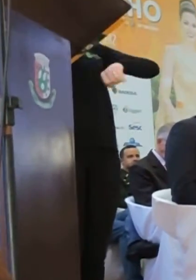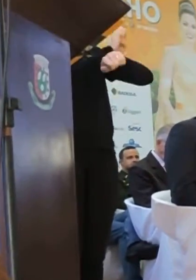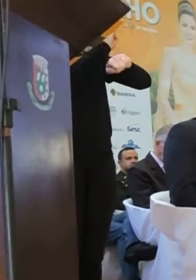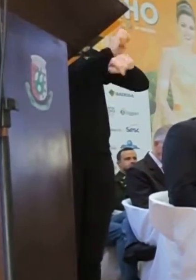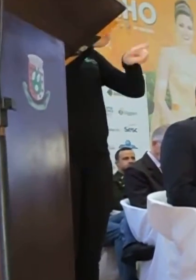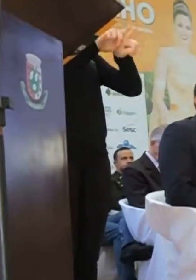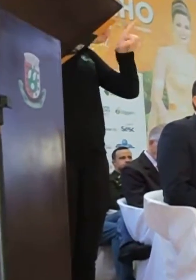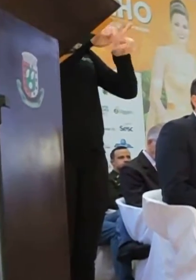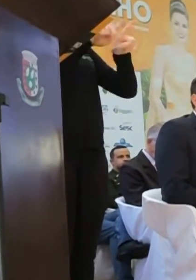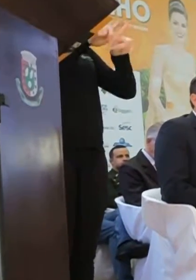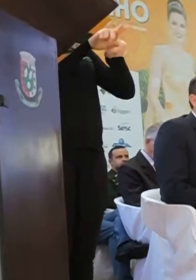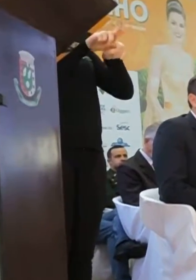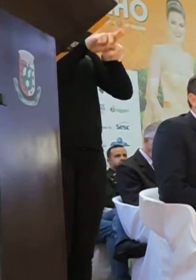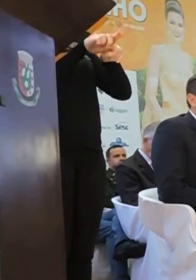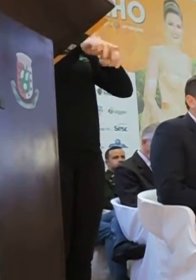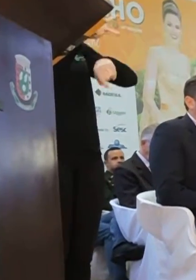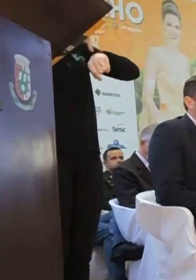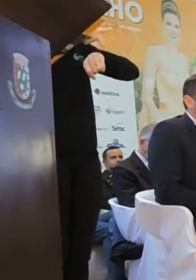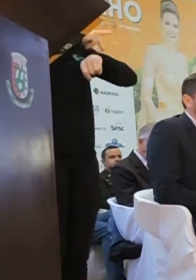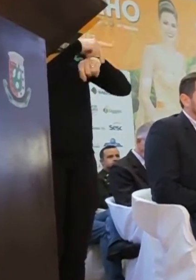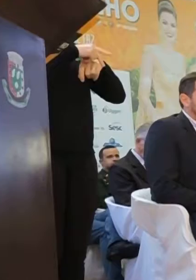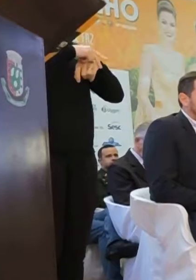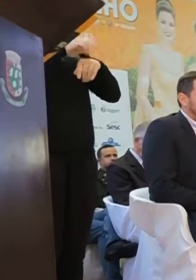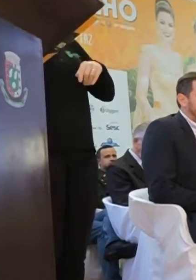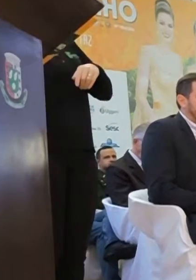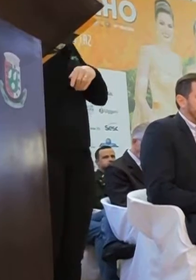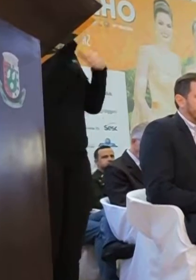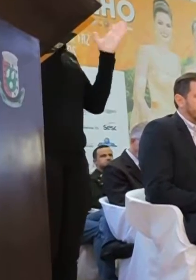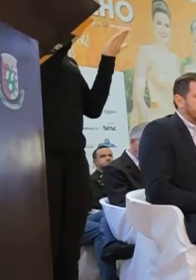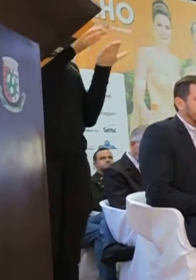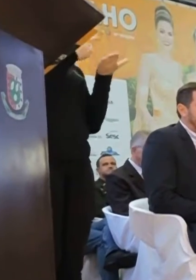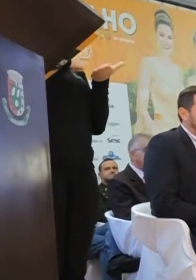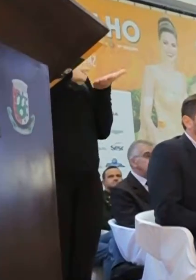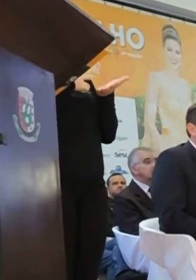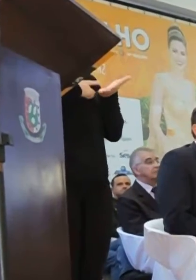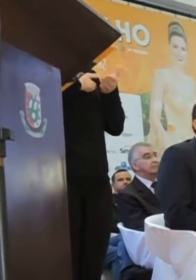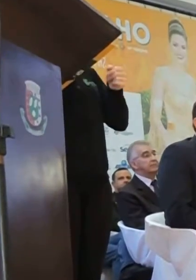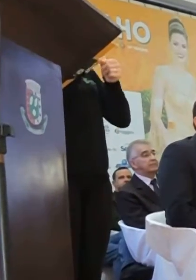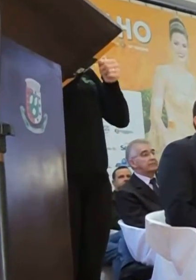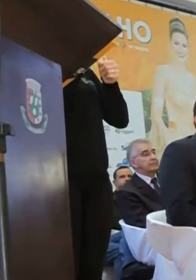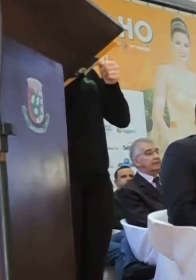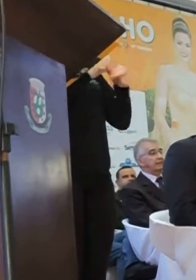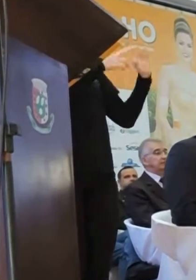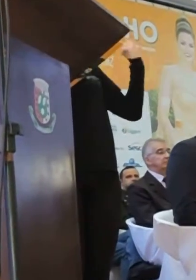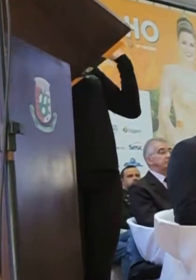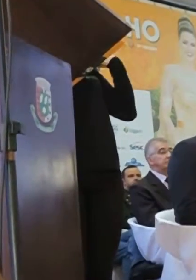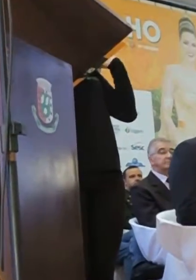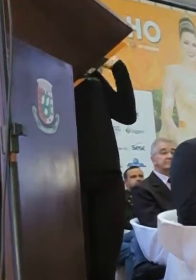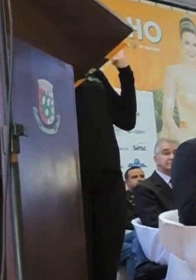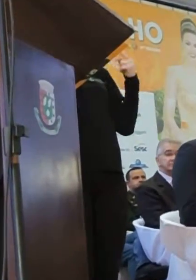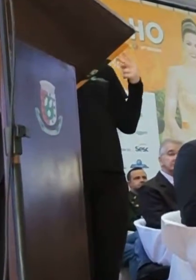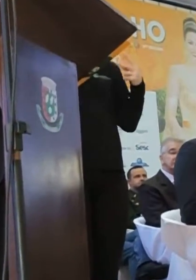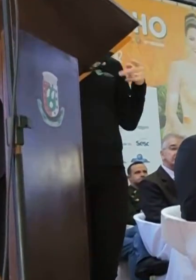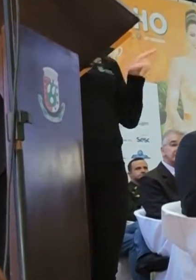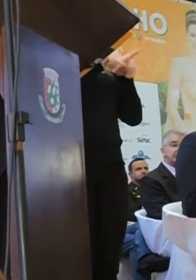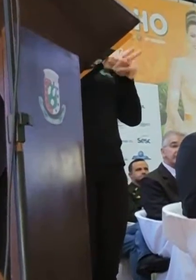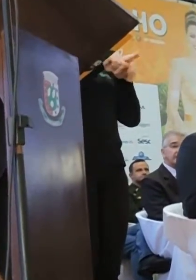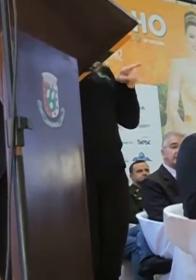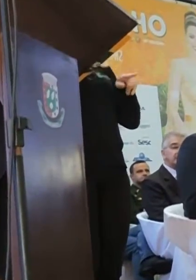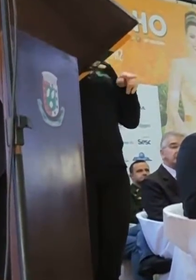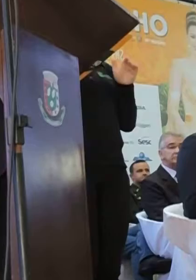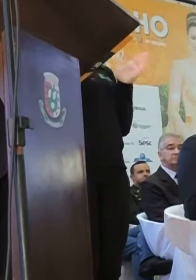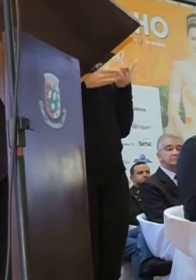e da União. A nossa parte já estamos fazendo. Tenho acompanhado os movimentos do